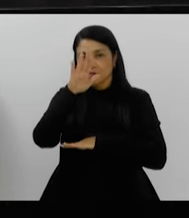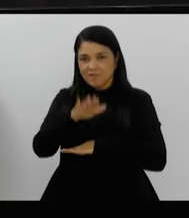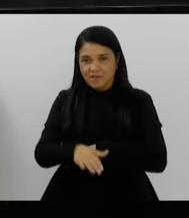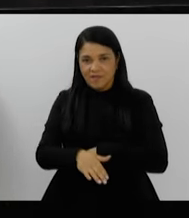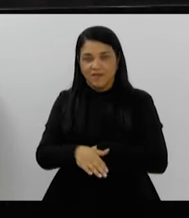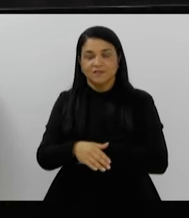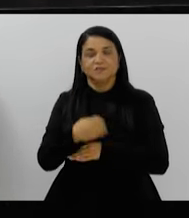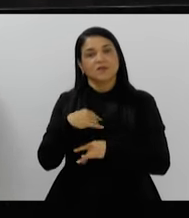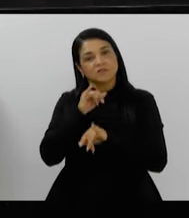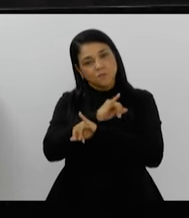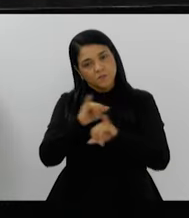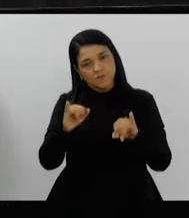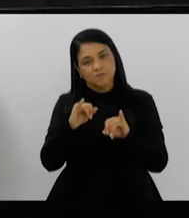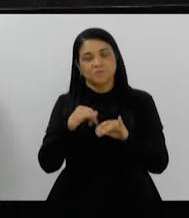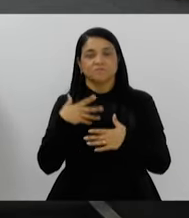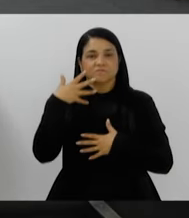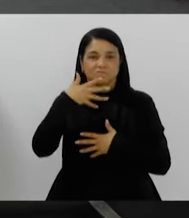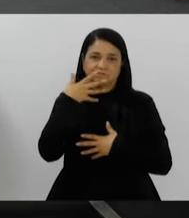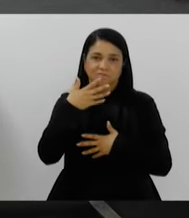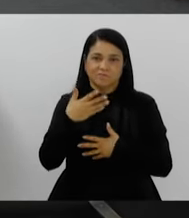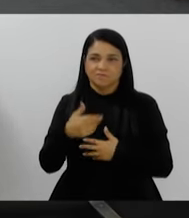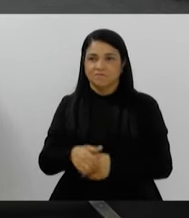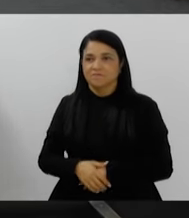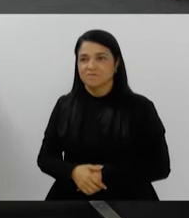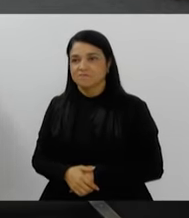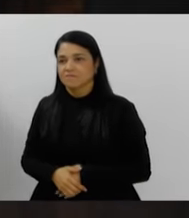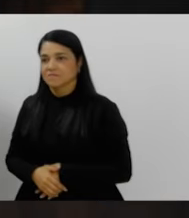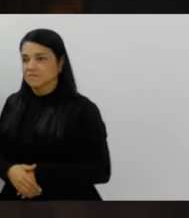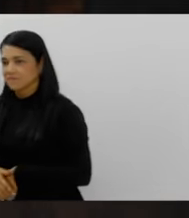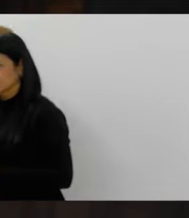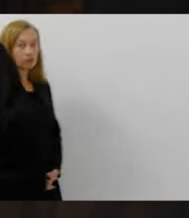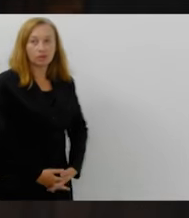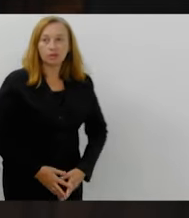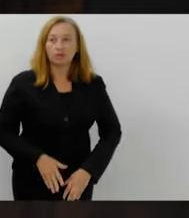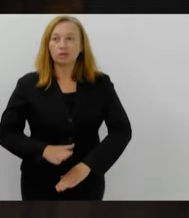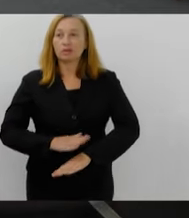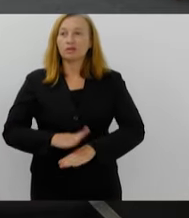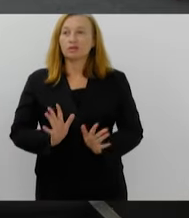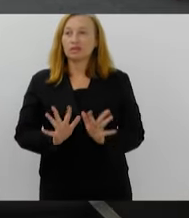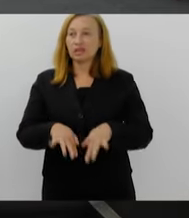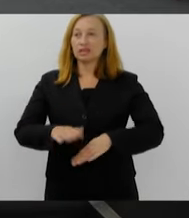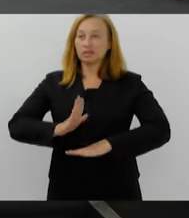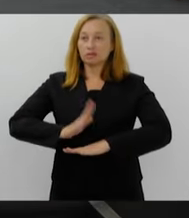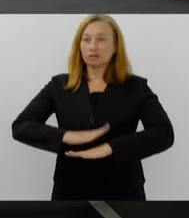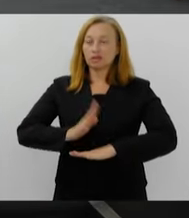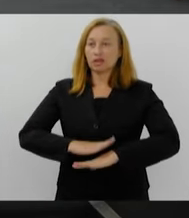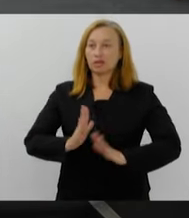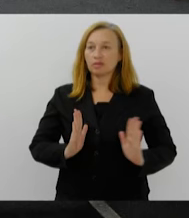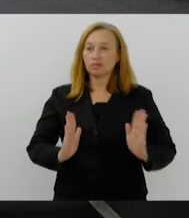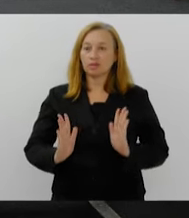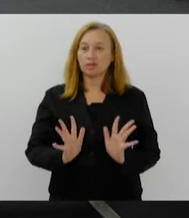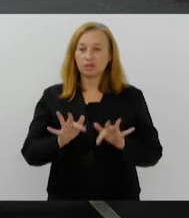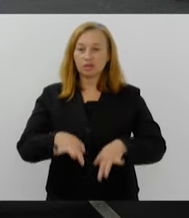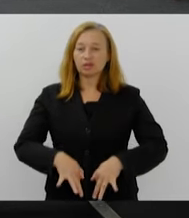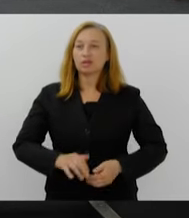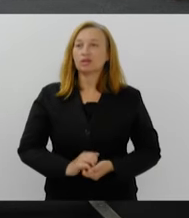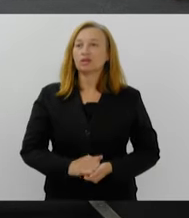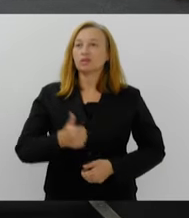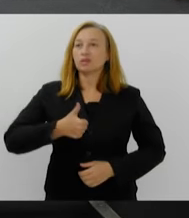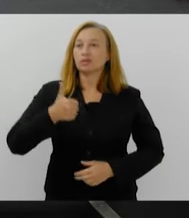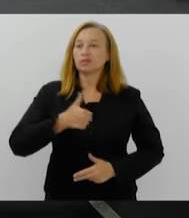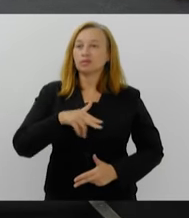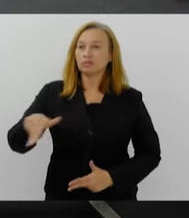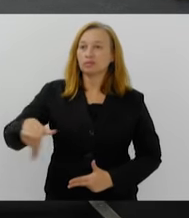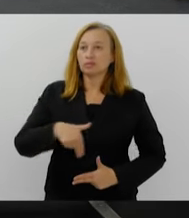eram essas as minhas palavras. Encerrado o tempo regimental, passa seu expediente final com o primeiro